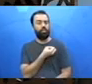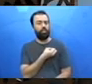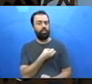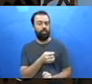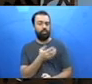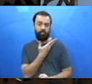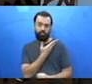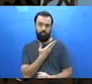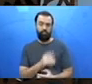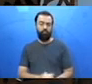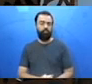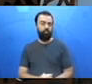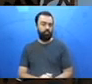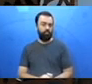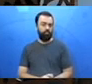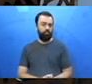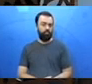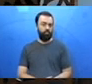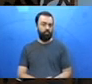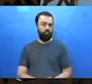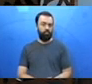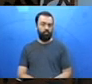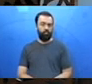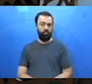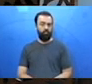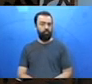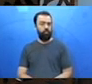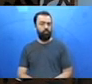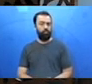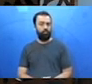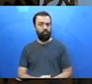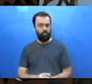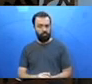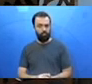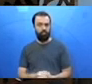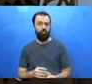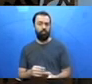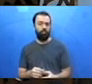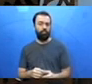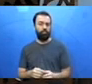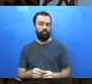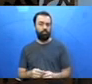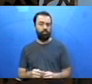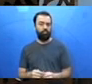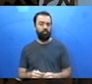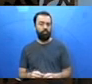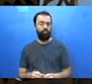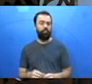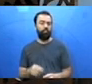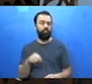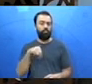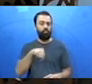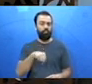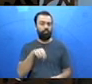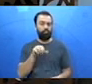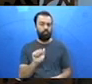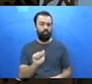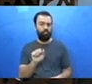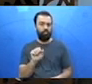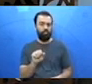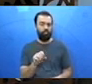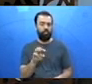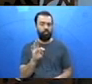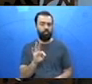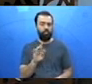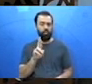ver ali no quadro, que ele pode ser conjunto numérico naturais, que